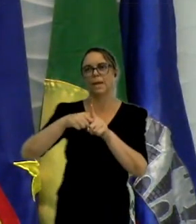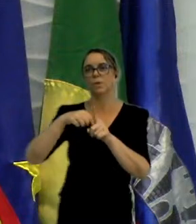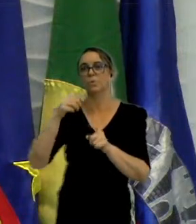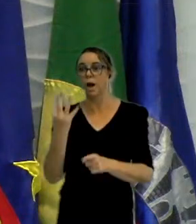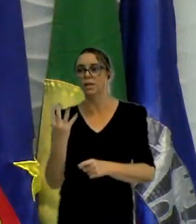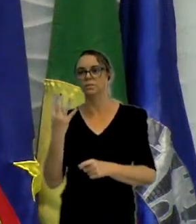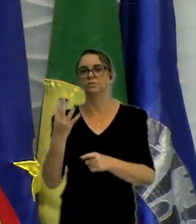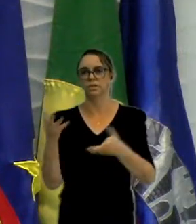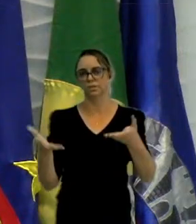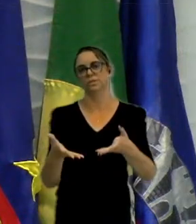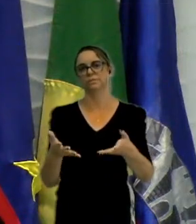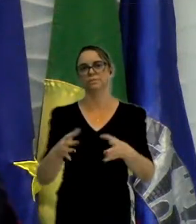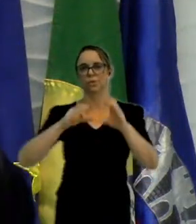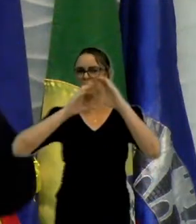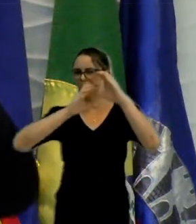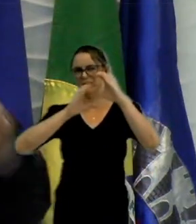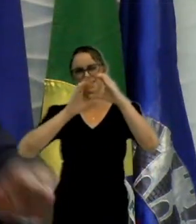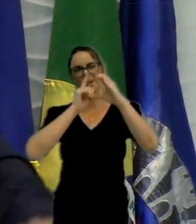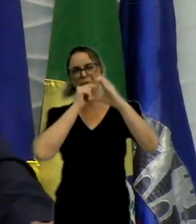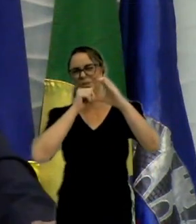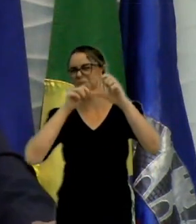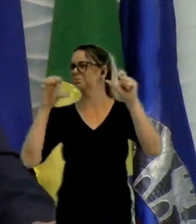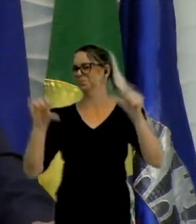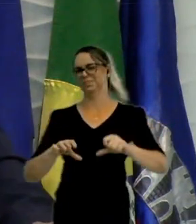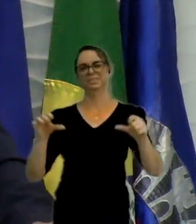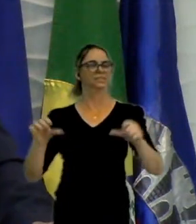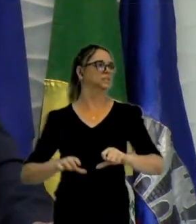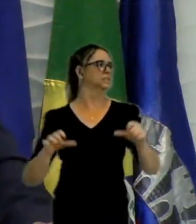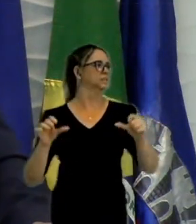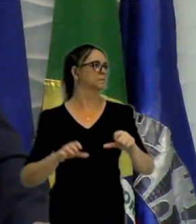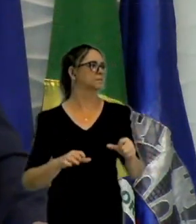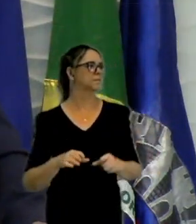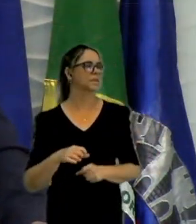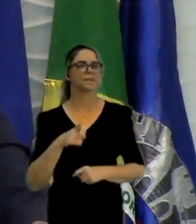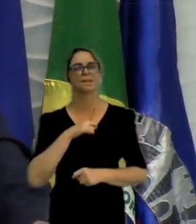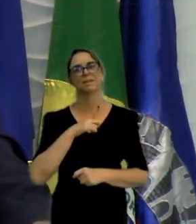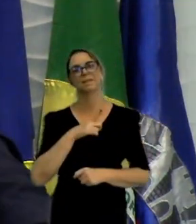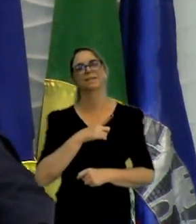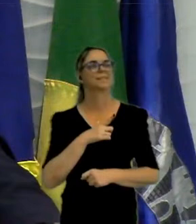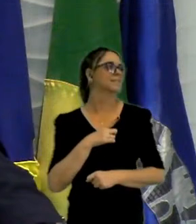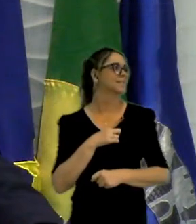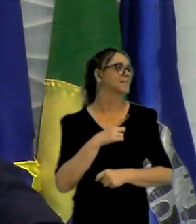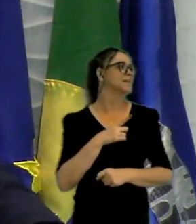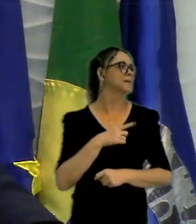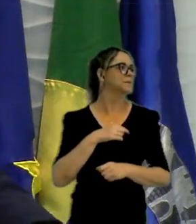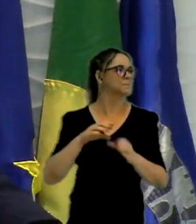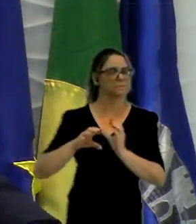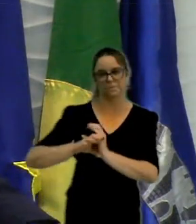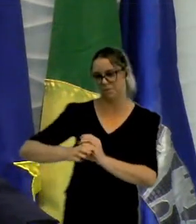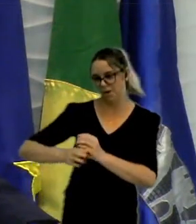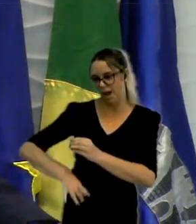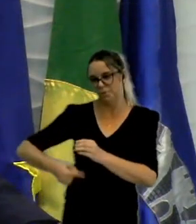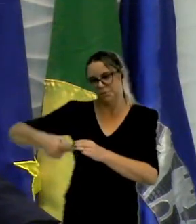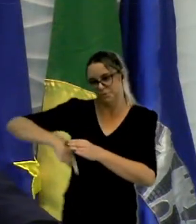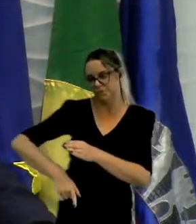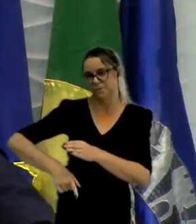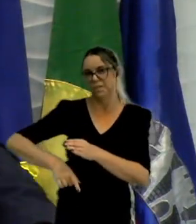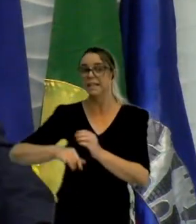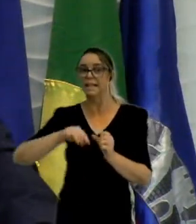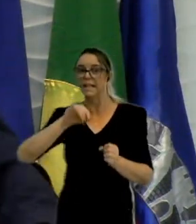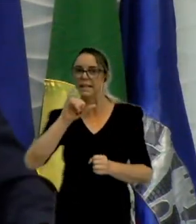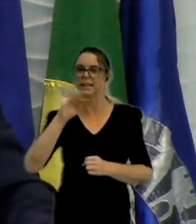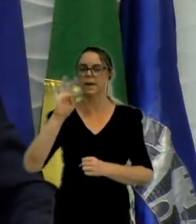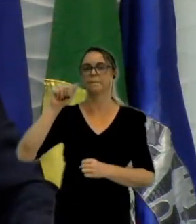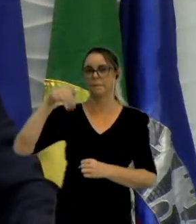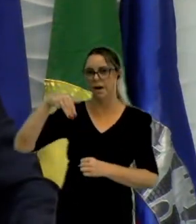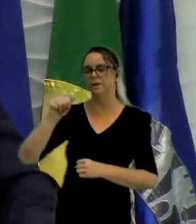Eita, Compesa é essa, né? Nós temos um buraco lá, que eles abriram ali na rua de Itamar do Mercado, depois do